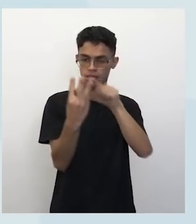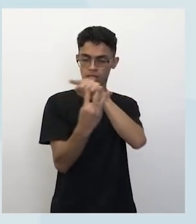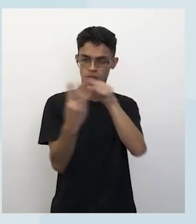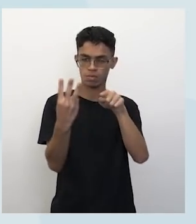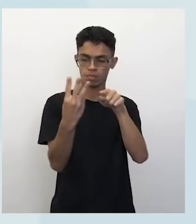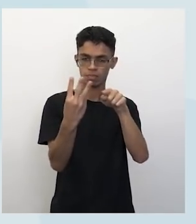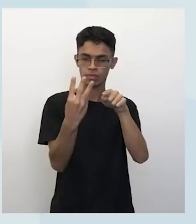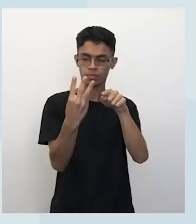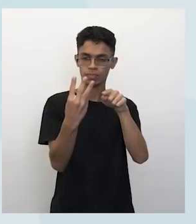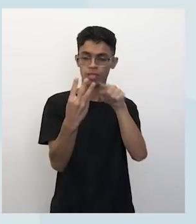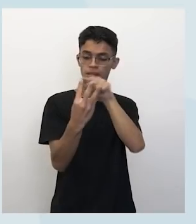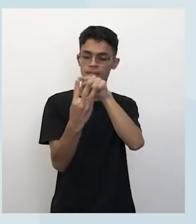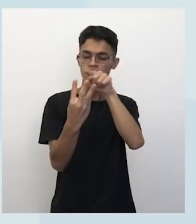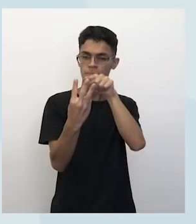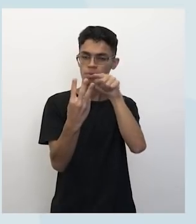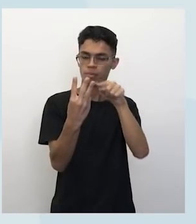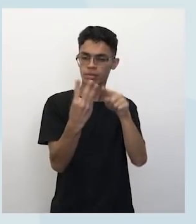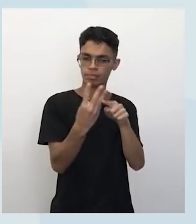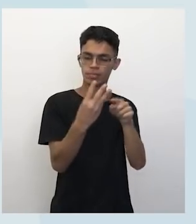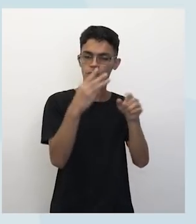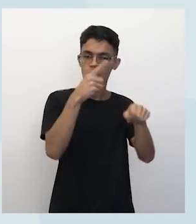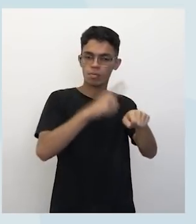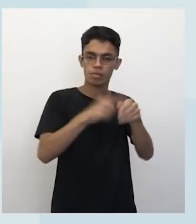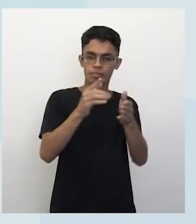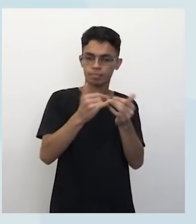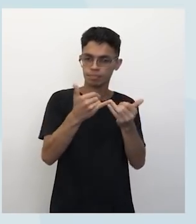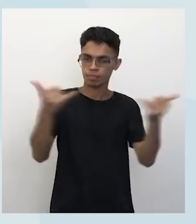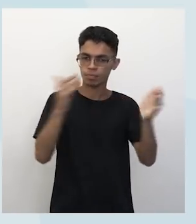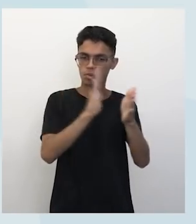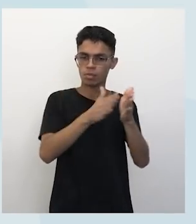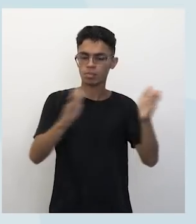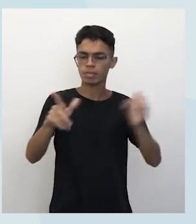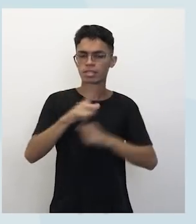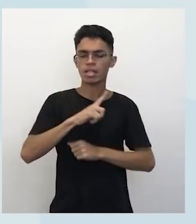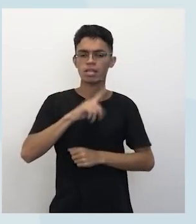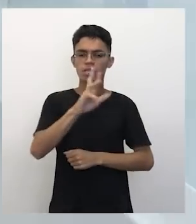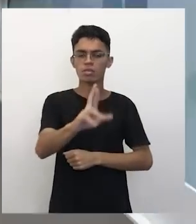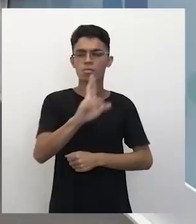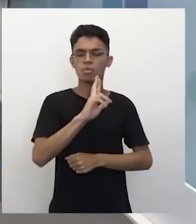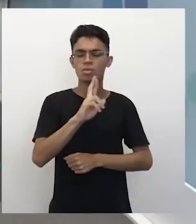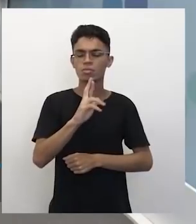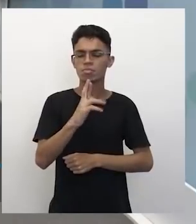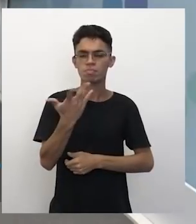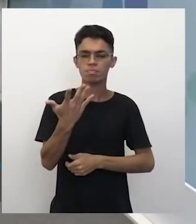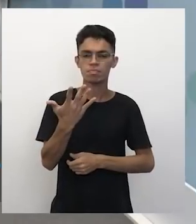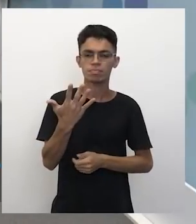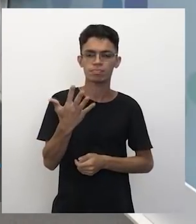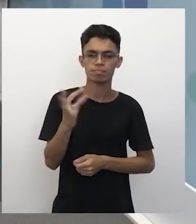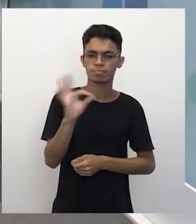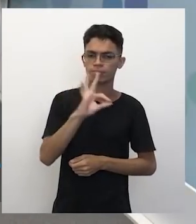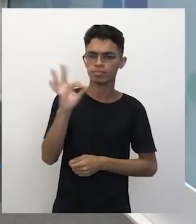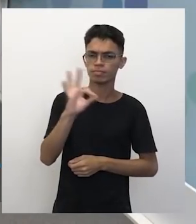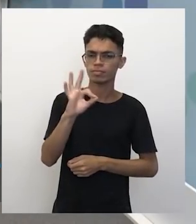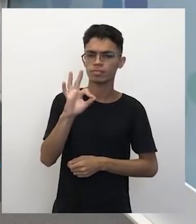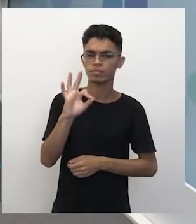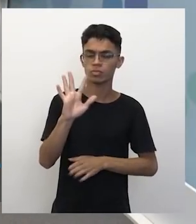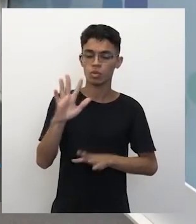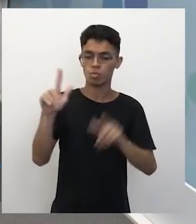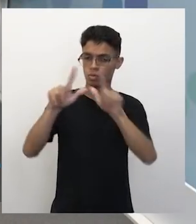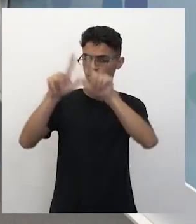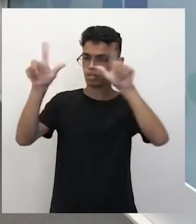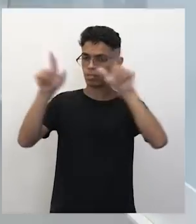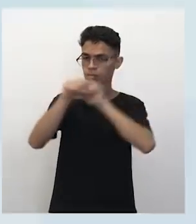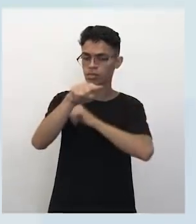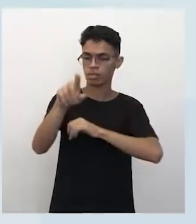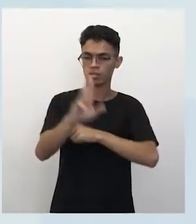tempo. Então, será que tem alguma resposta no chat? Não. Não? Então, eu vou deixar na tela aqui para